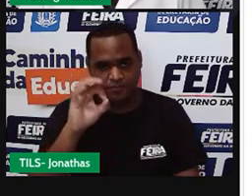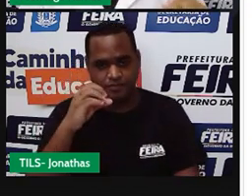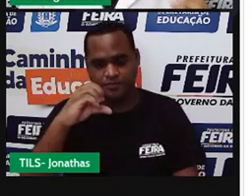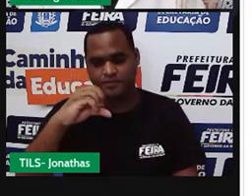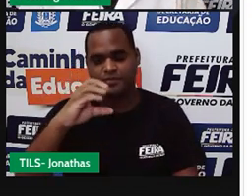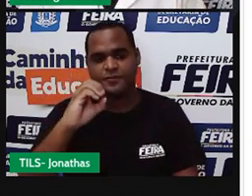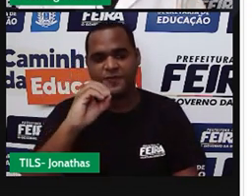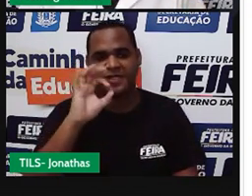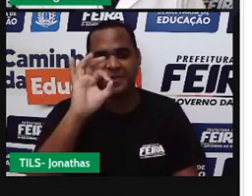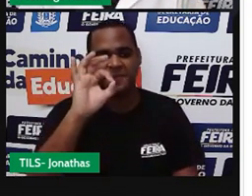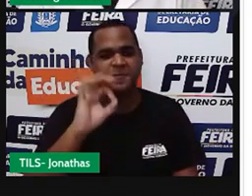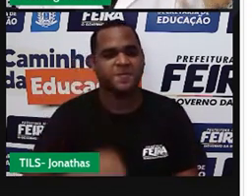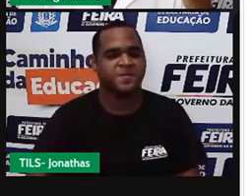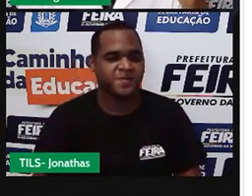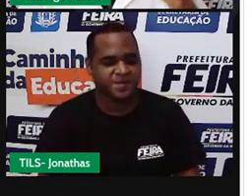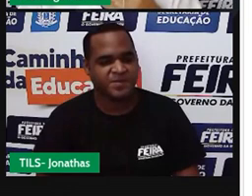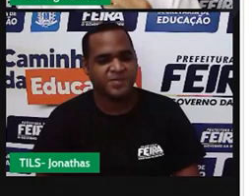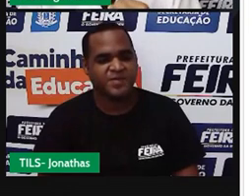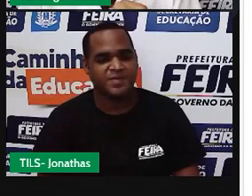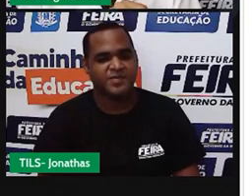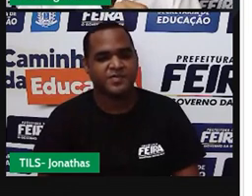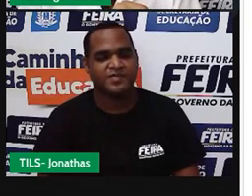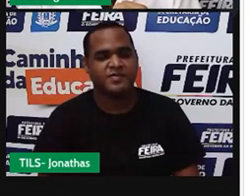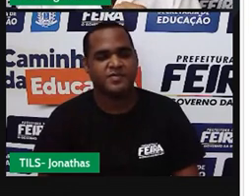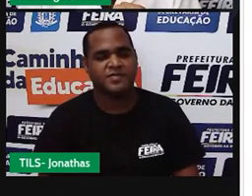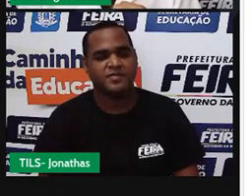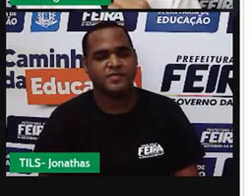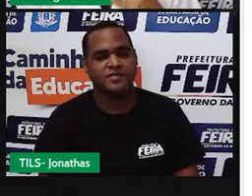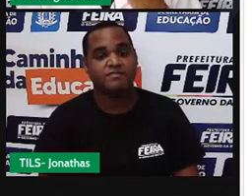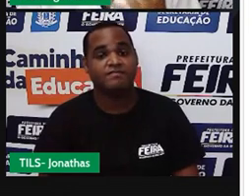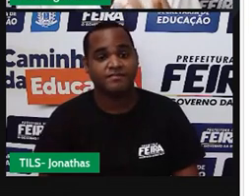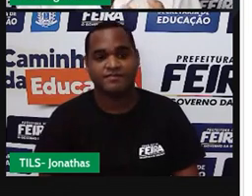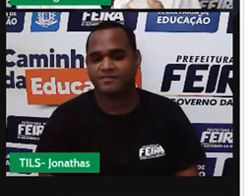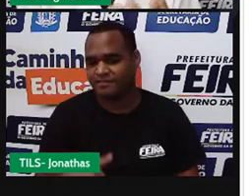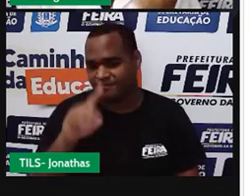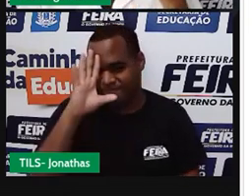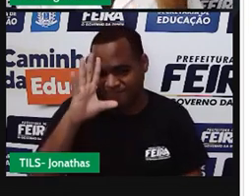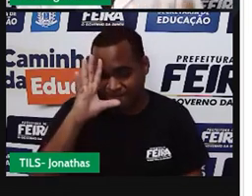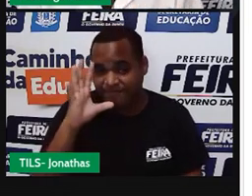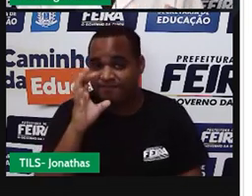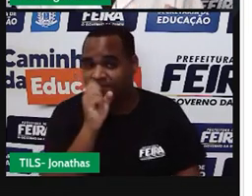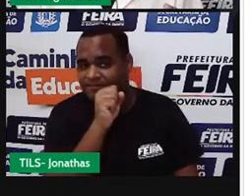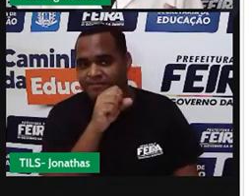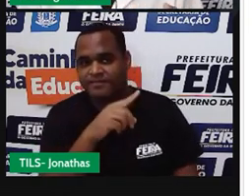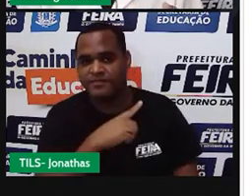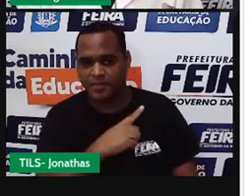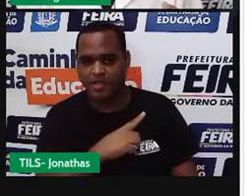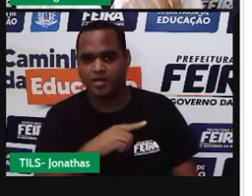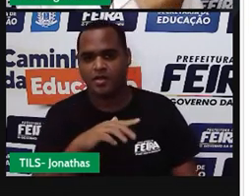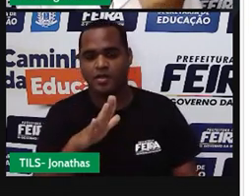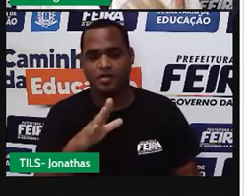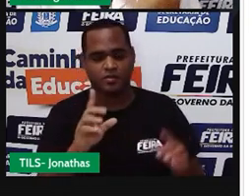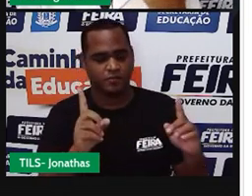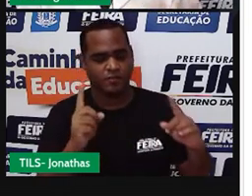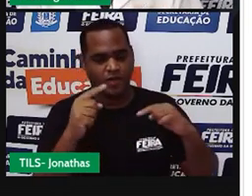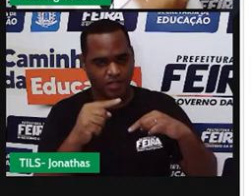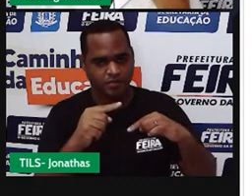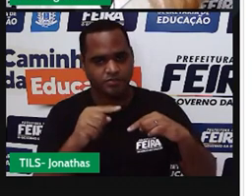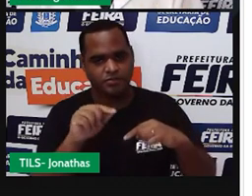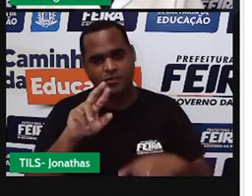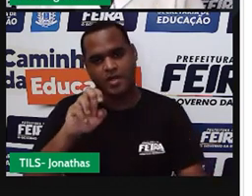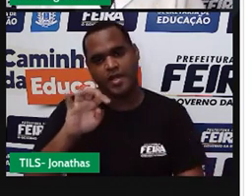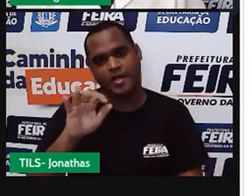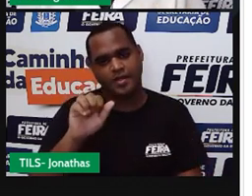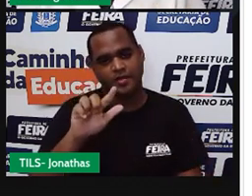então e pensa comigo rapidinho o quadrado é um retângulo os ângulos